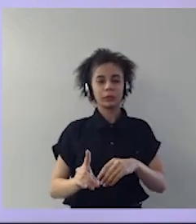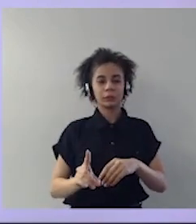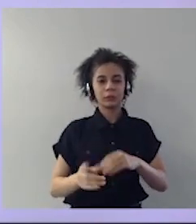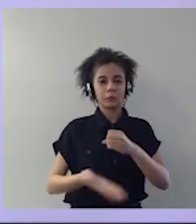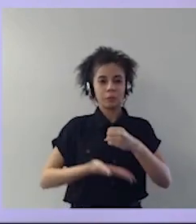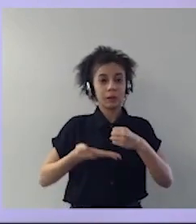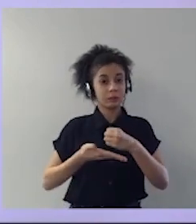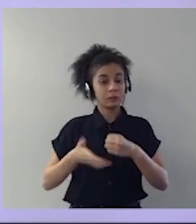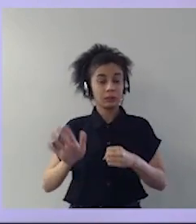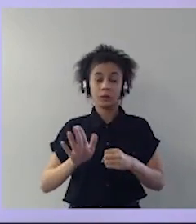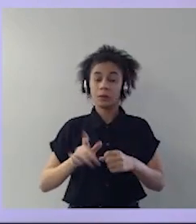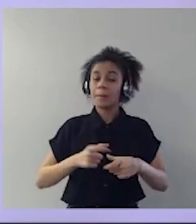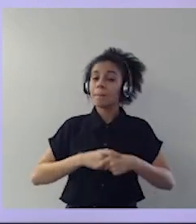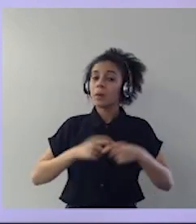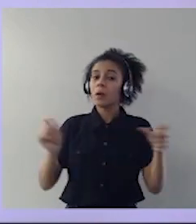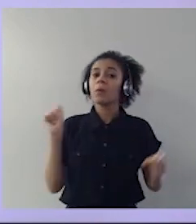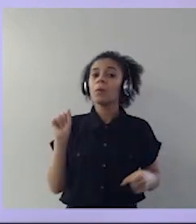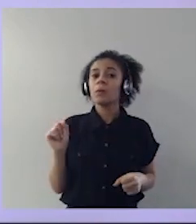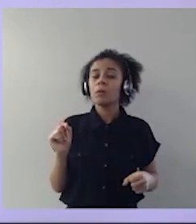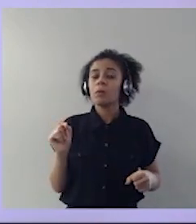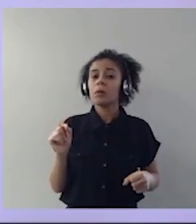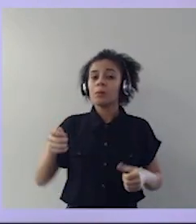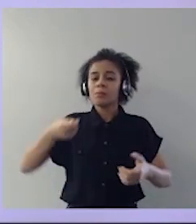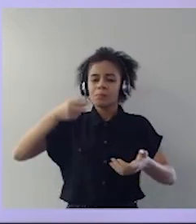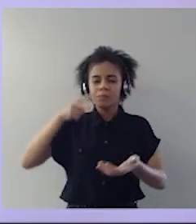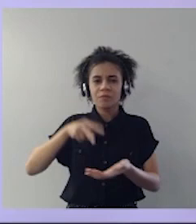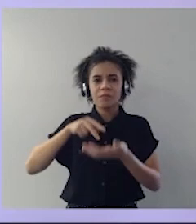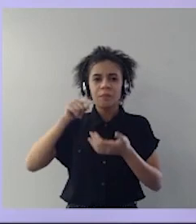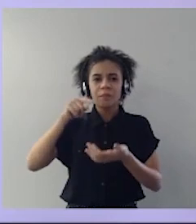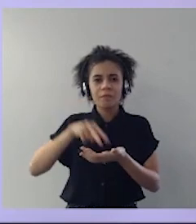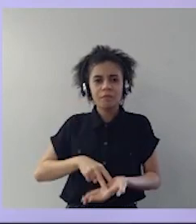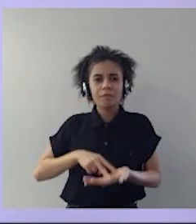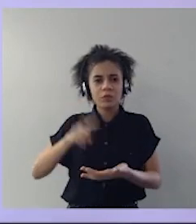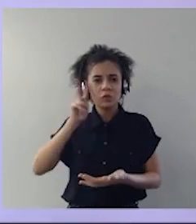maior parte das vezes, a afirmação histórica